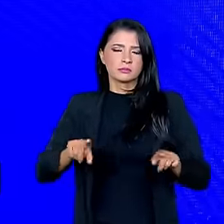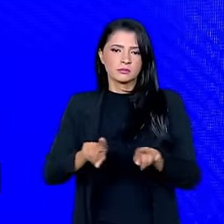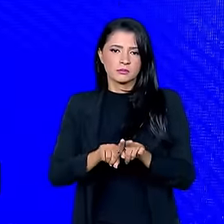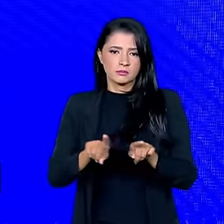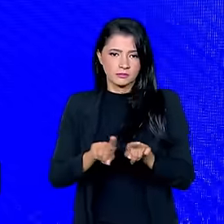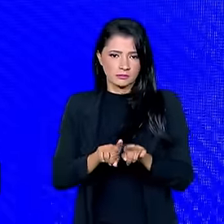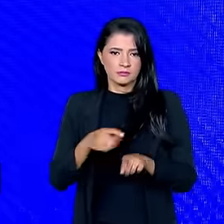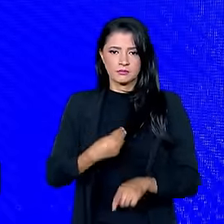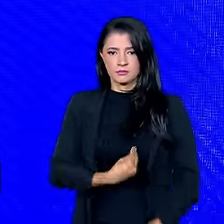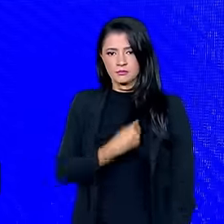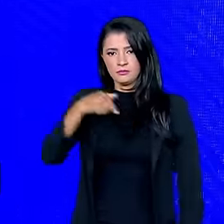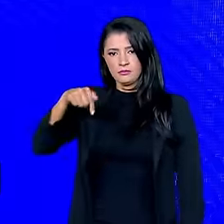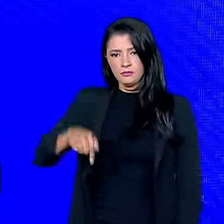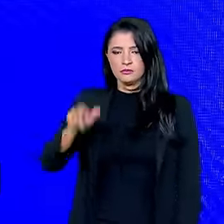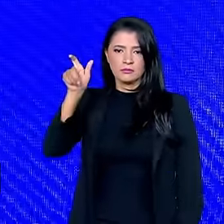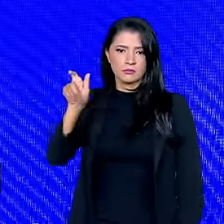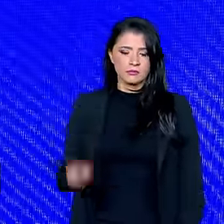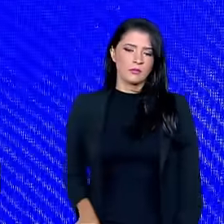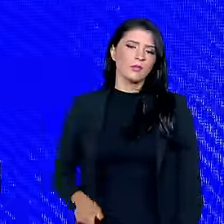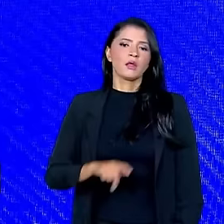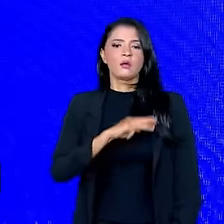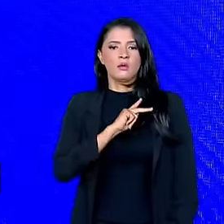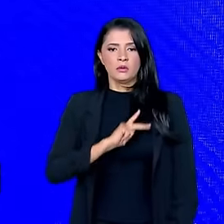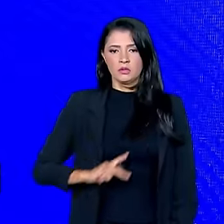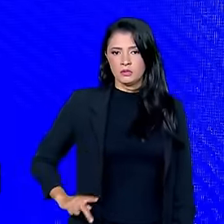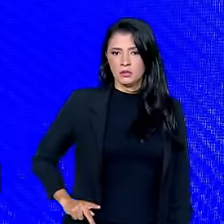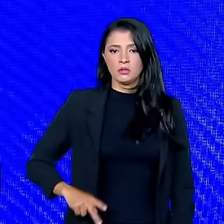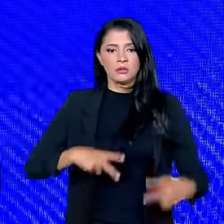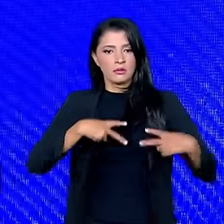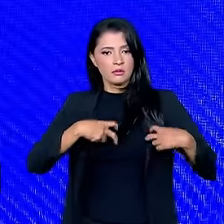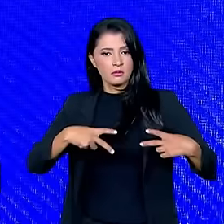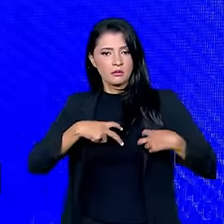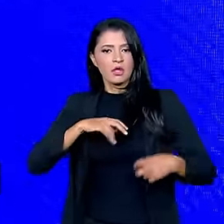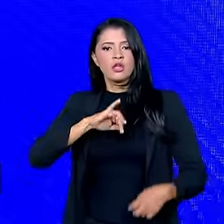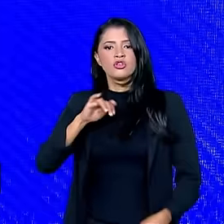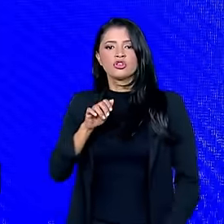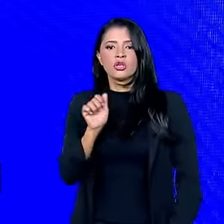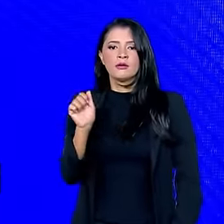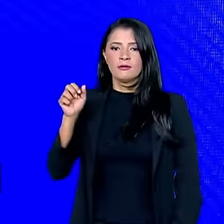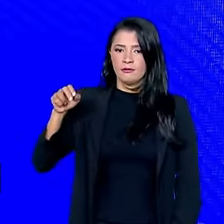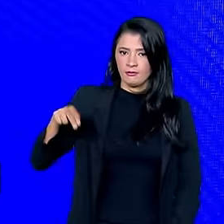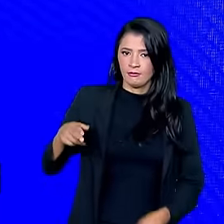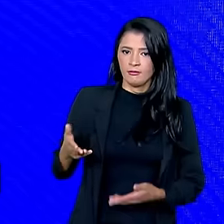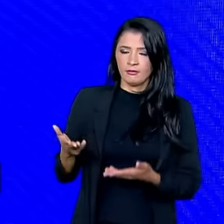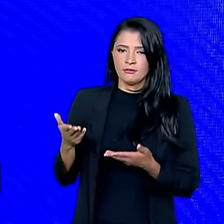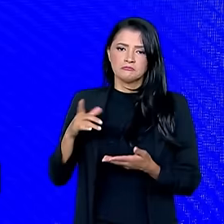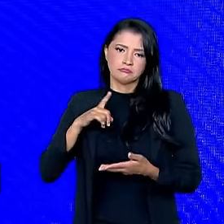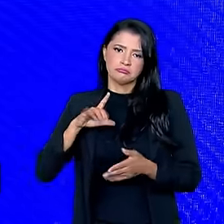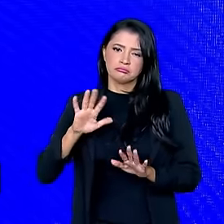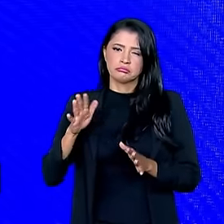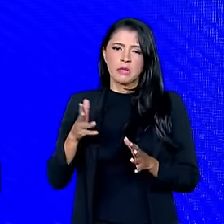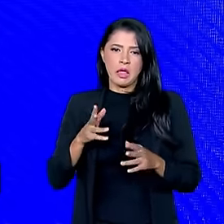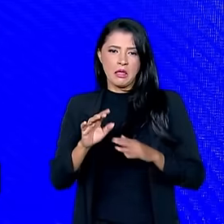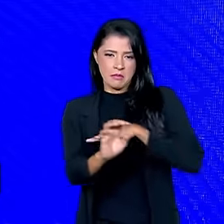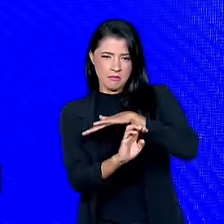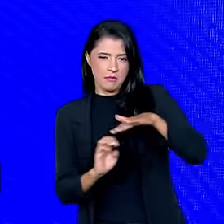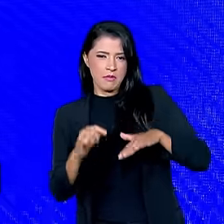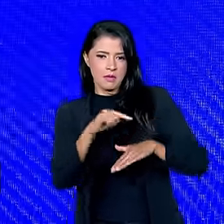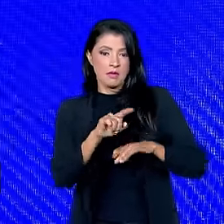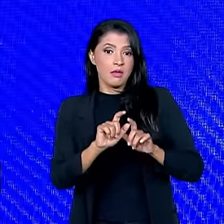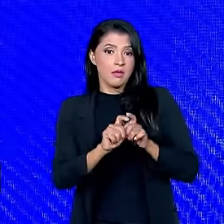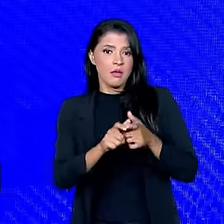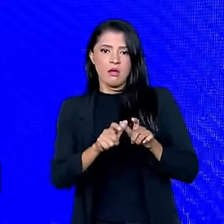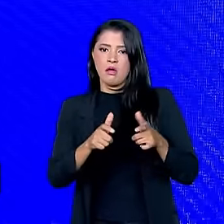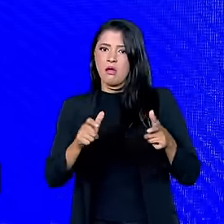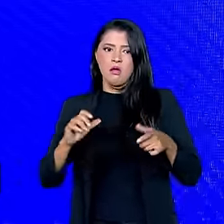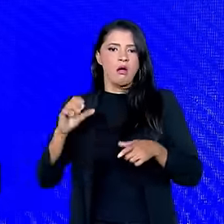presidente da Petrobras, Jean Paul, uma empresa que talvez vire brevemente a maior